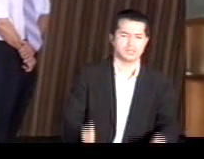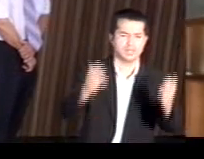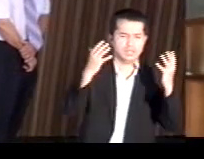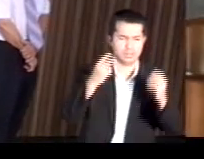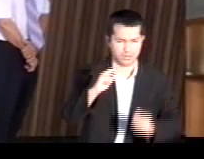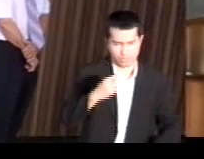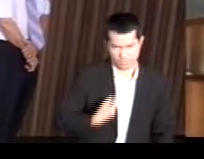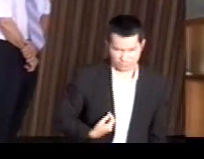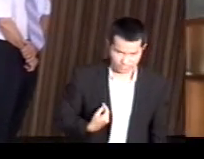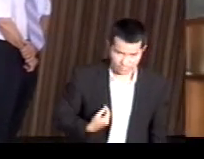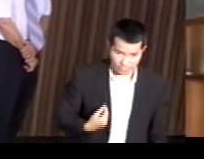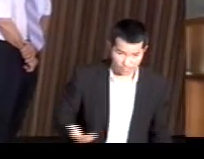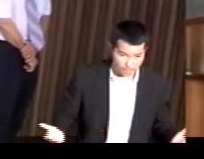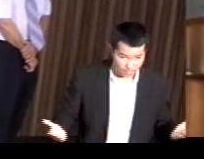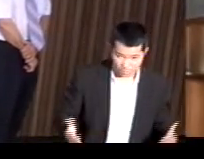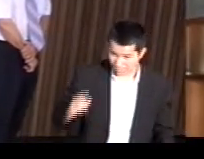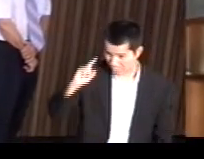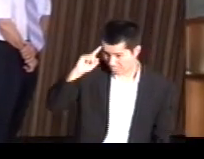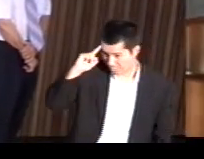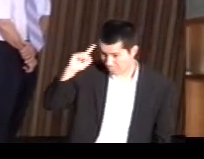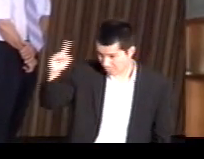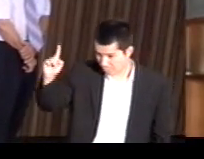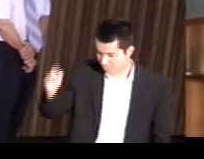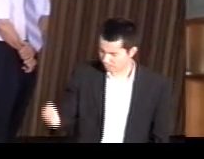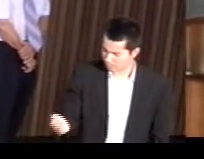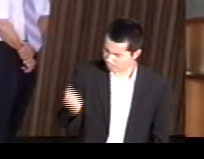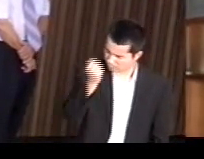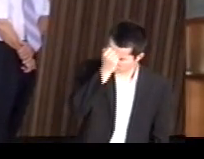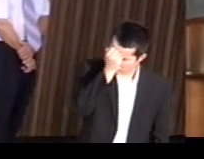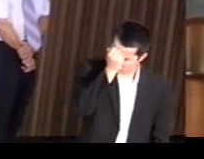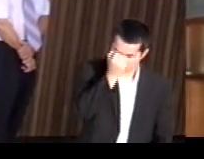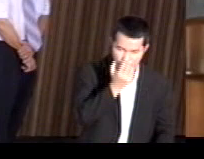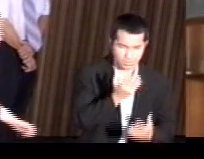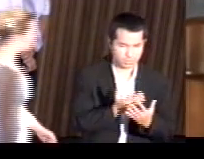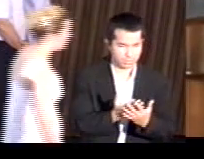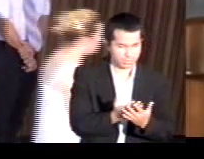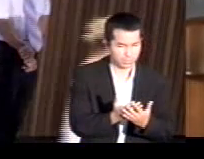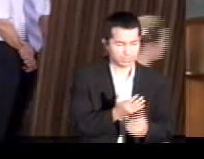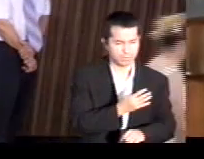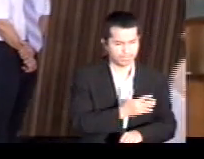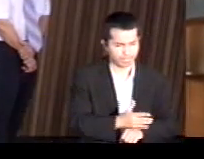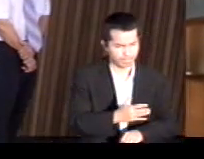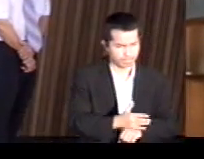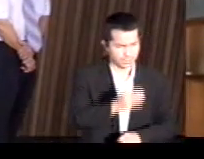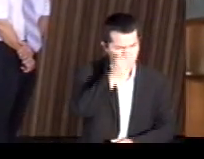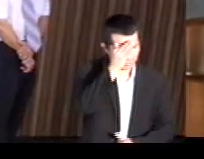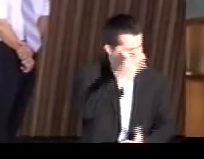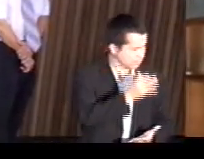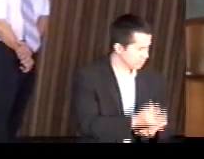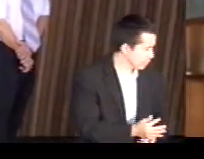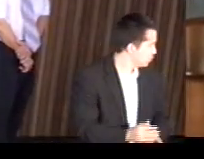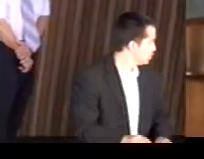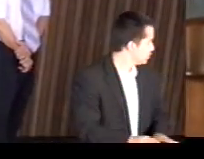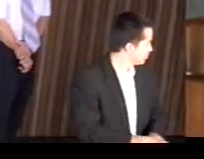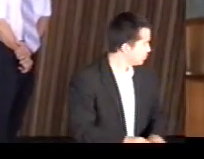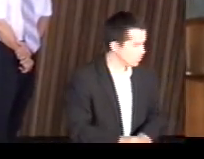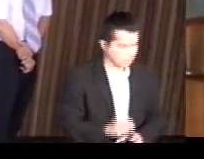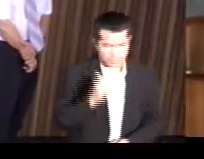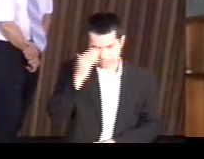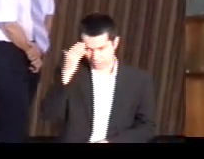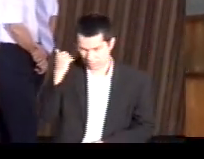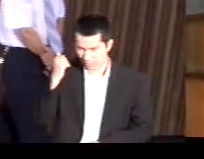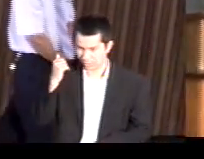arrependimento, confissão e fé. E eu tenho certeza que a promessa de Deus vai se